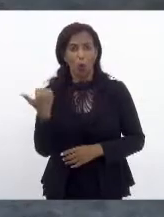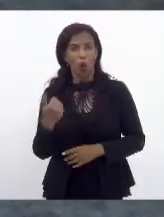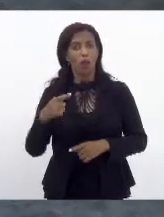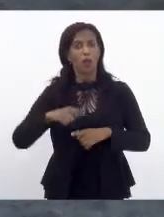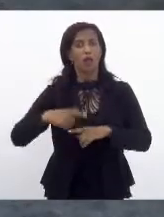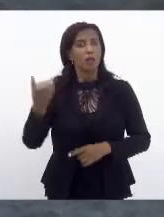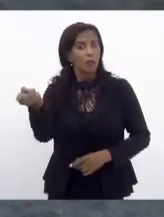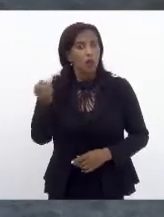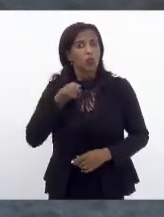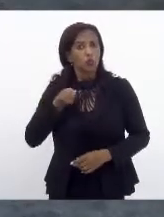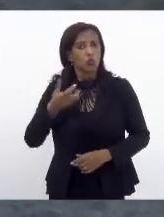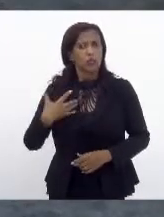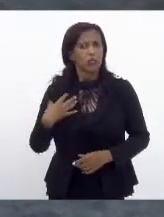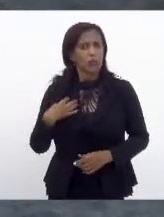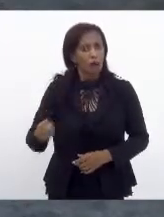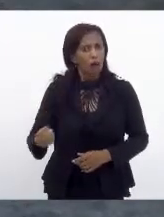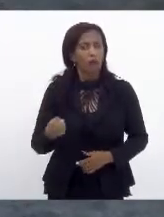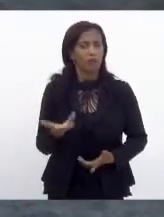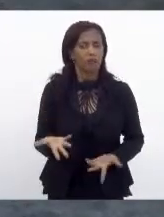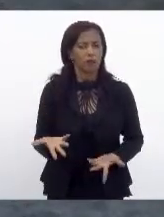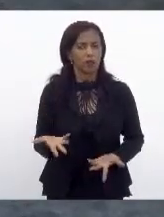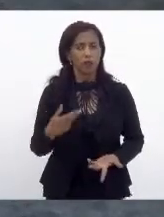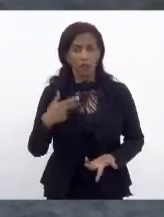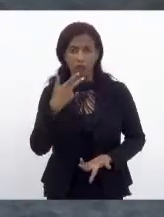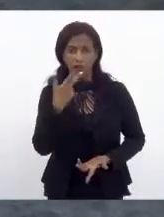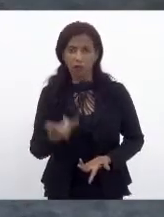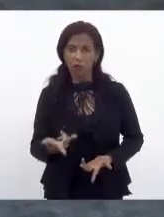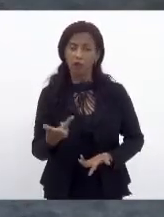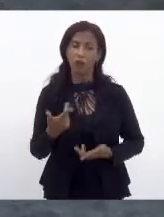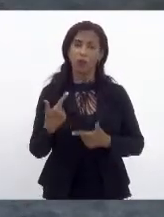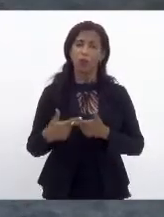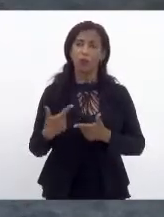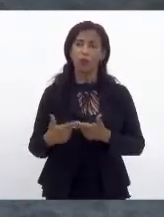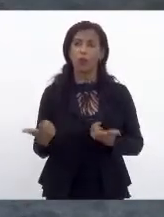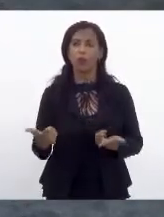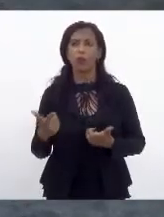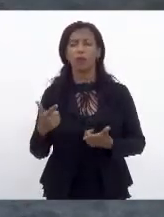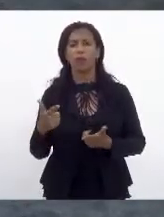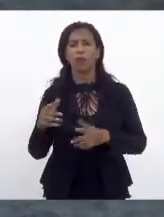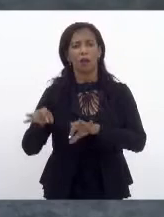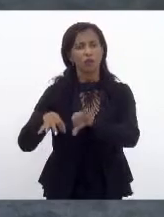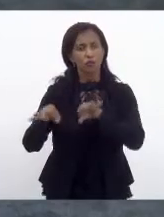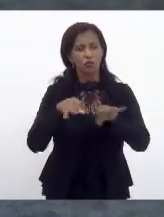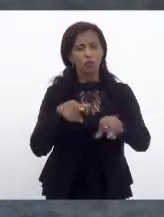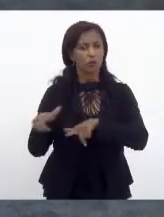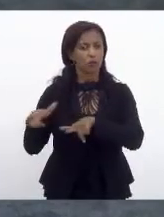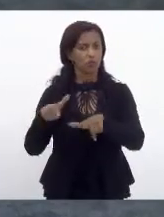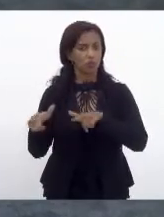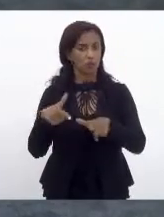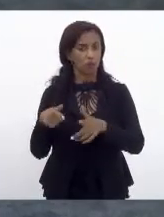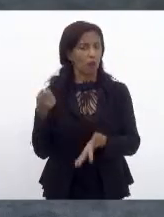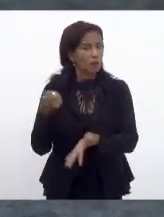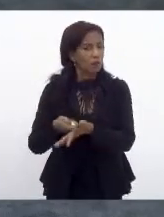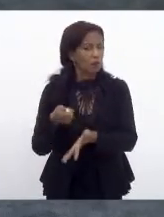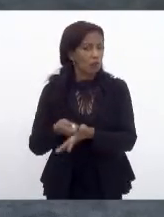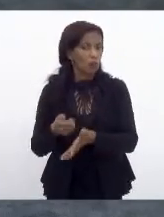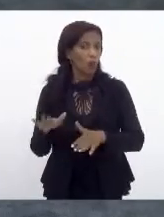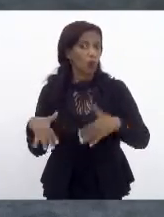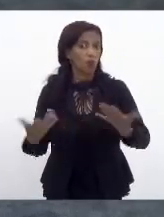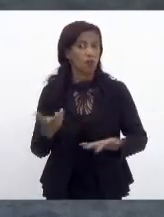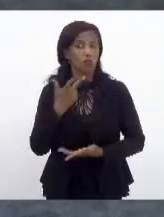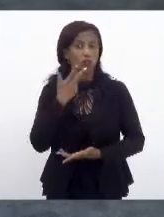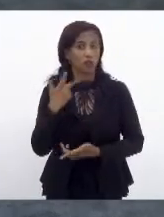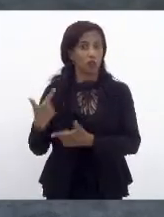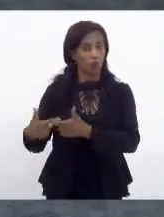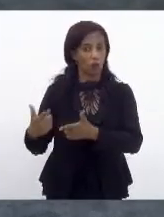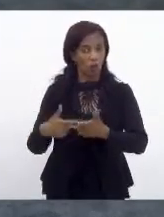suicida, deputado Rodrigo Amorim. E falo isso porque as condições de trabalho são muito determinantes. Quando a gente fala da